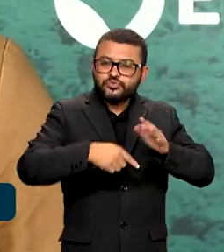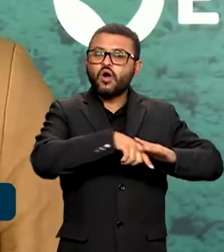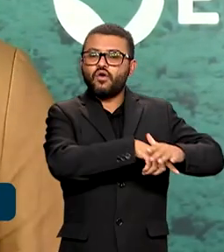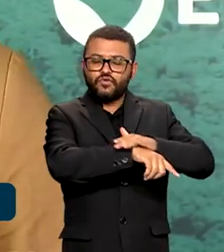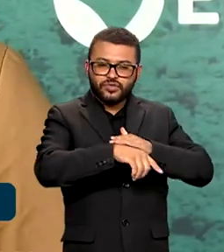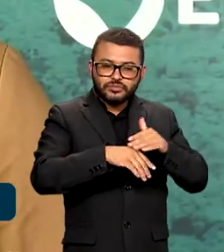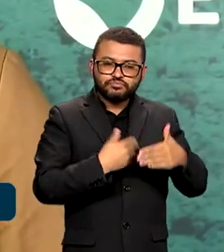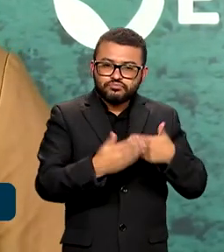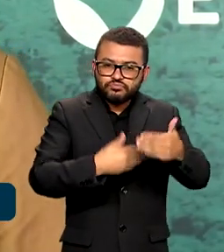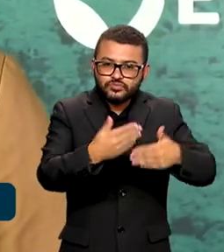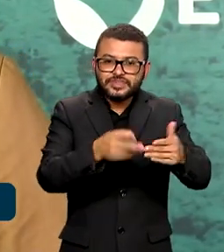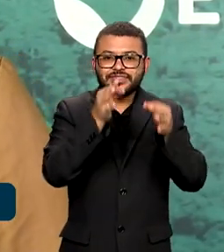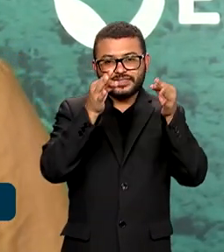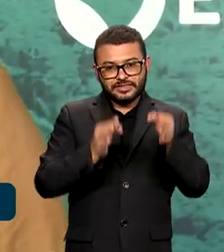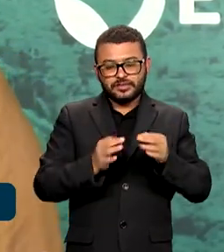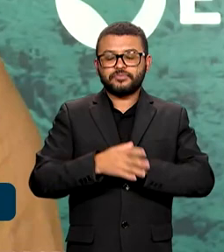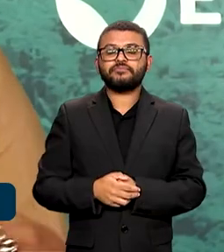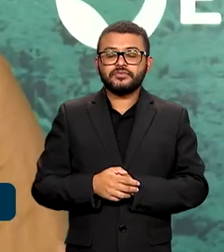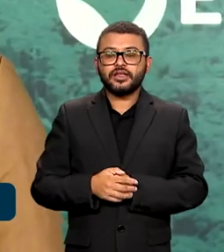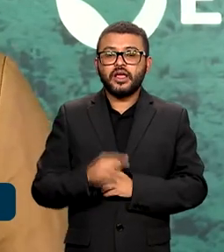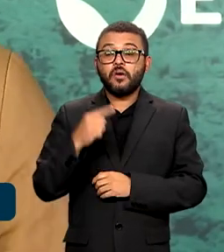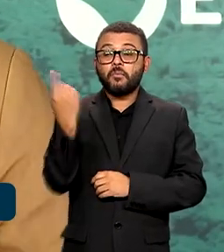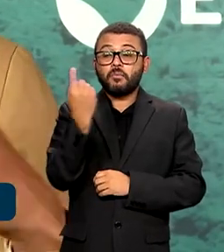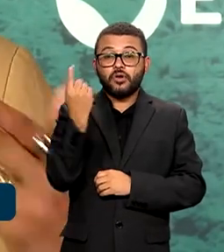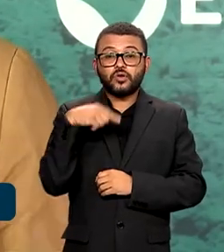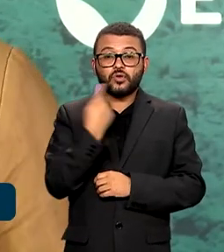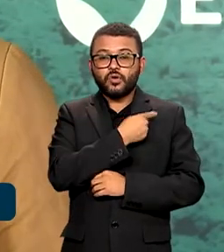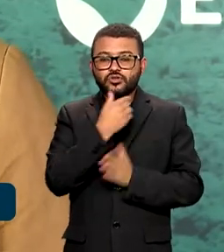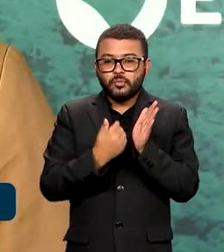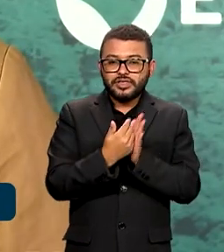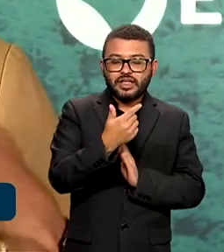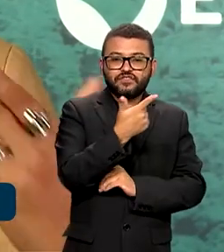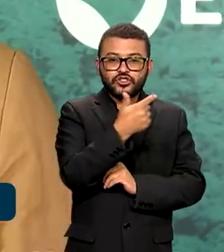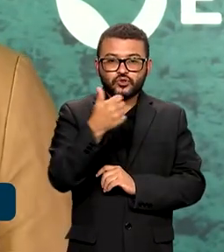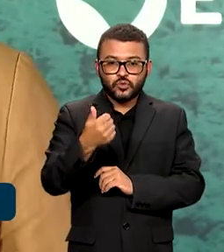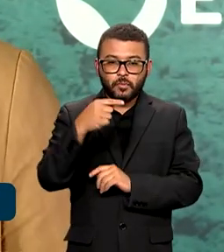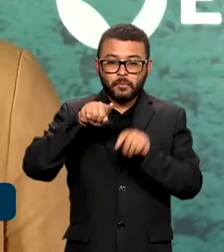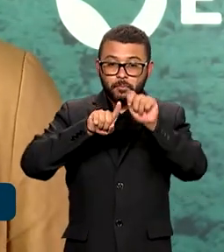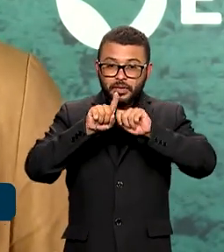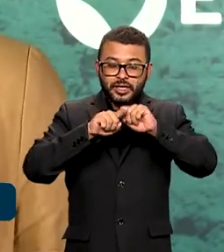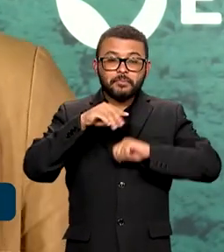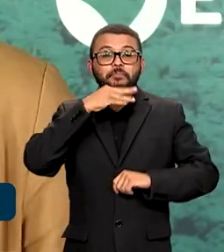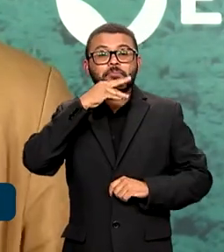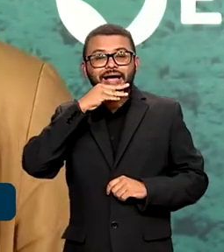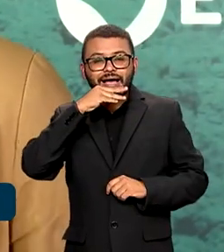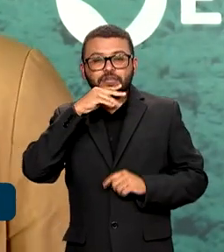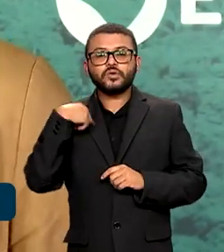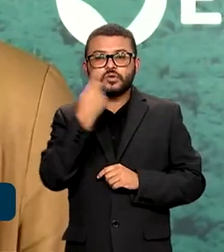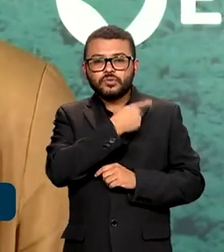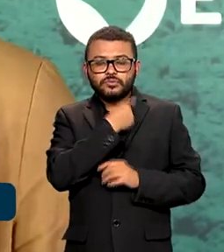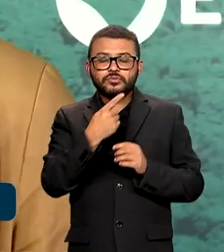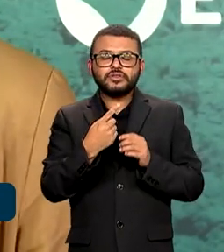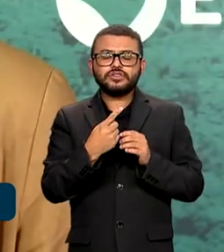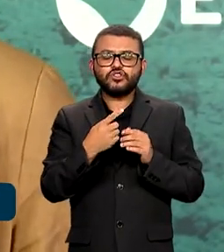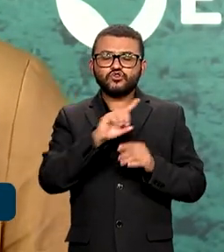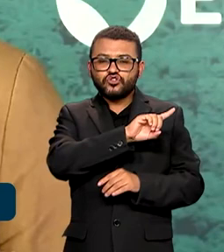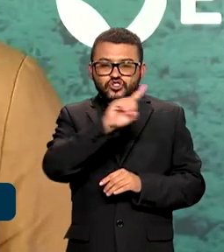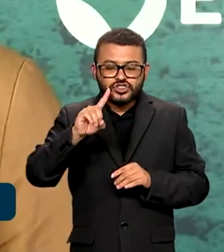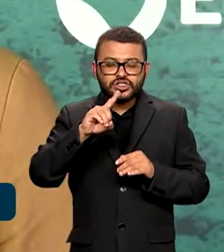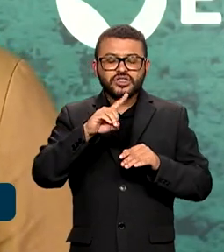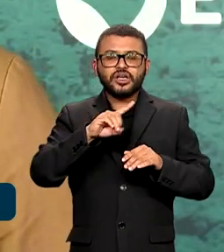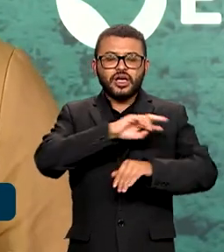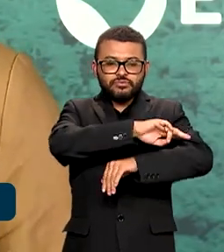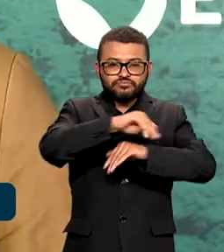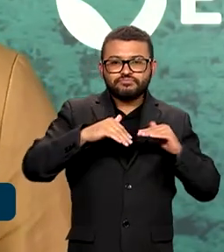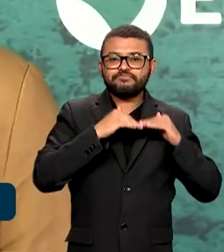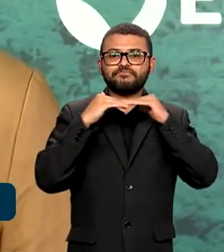concretos. Bom, um dos nossos primeiros pontos, no dia 21 de março, que era o dia do pacote da igualdade racial, a gente institui, mais uma vez, o Aquilomba